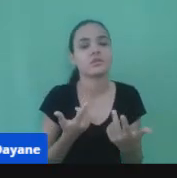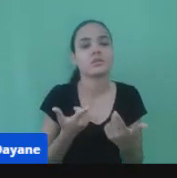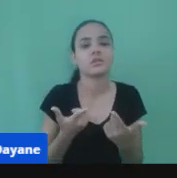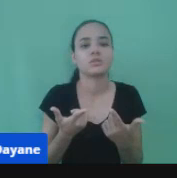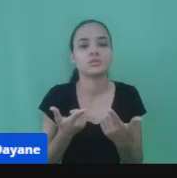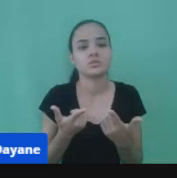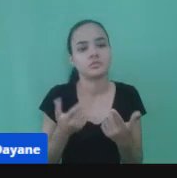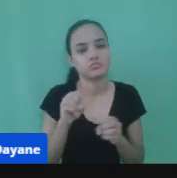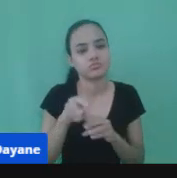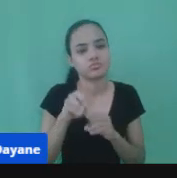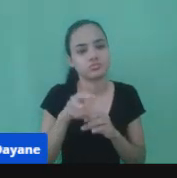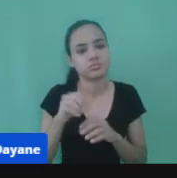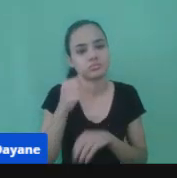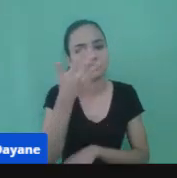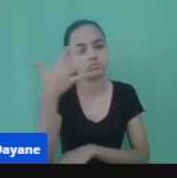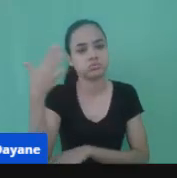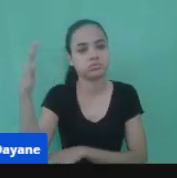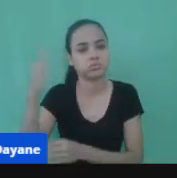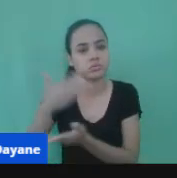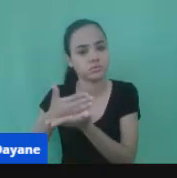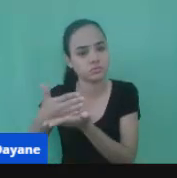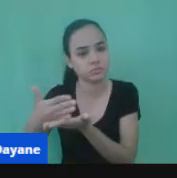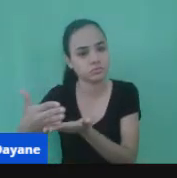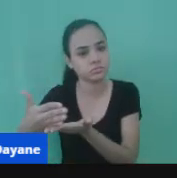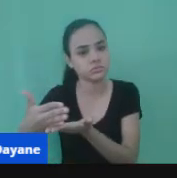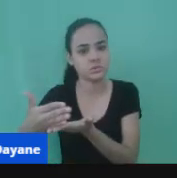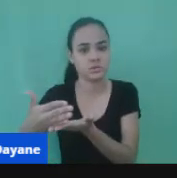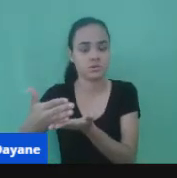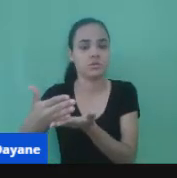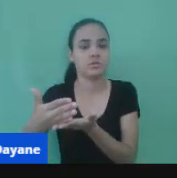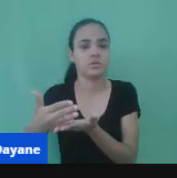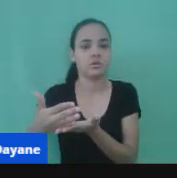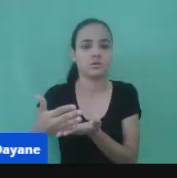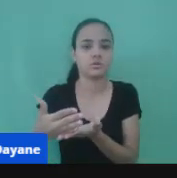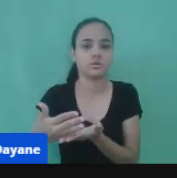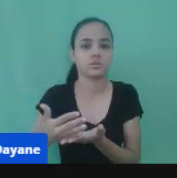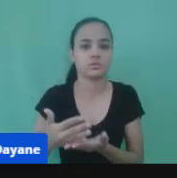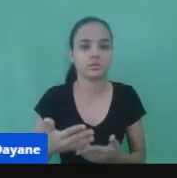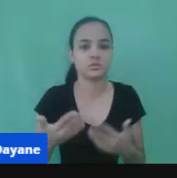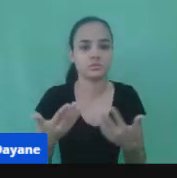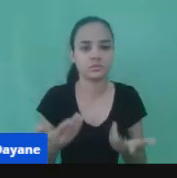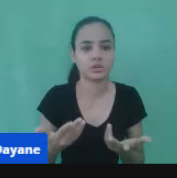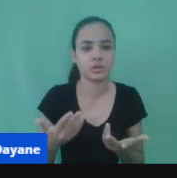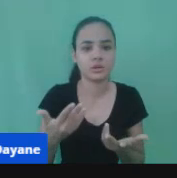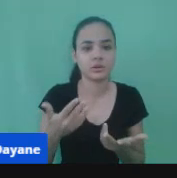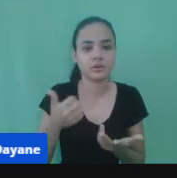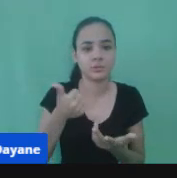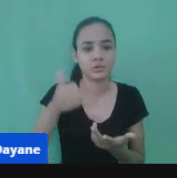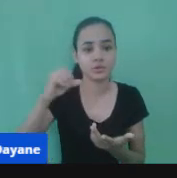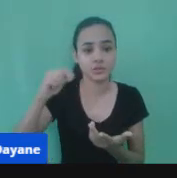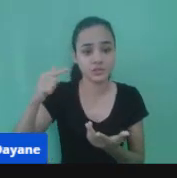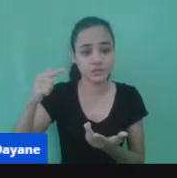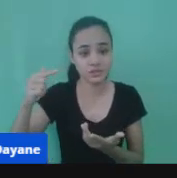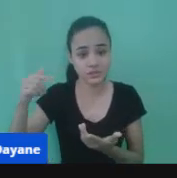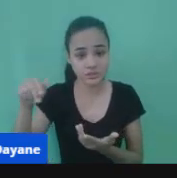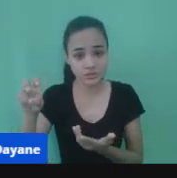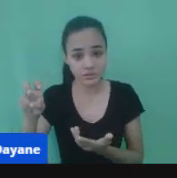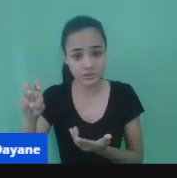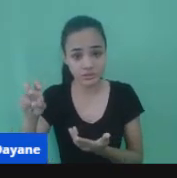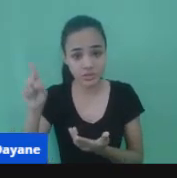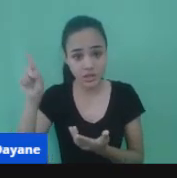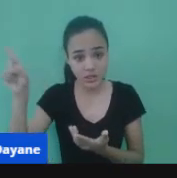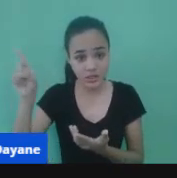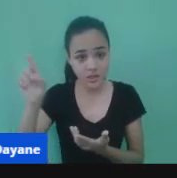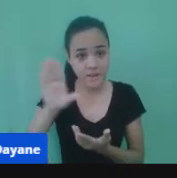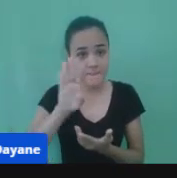lá em Belgrado, né, então eles começaram a falar um pouquinho aí mais sobre um programa internacional de educação ambiental. Então, quando